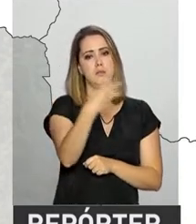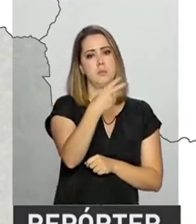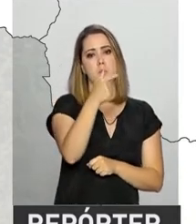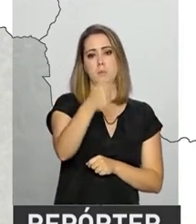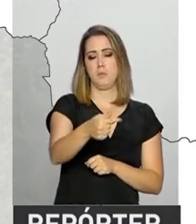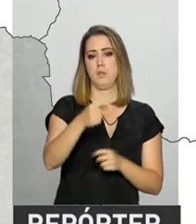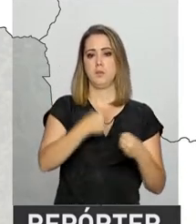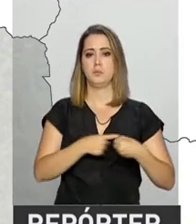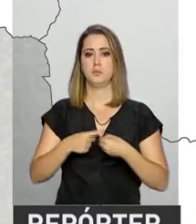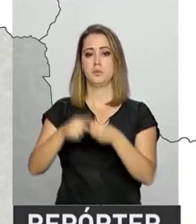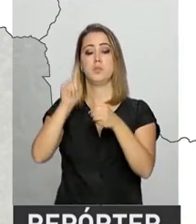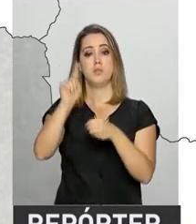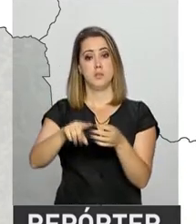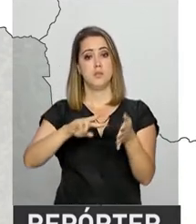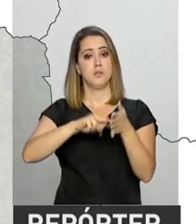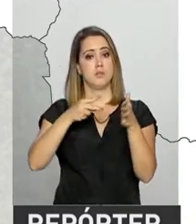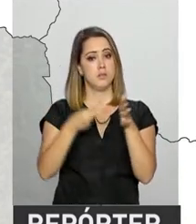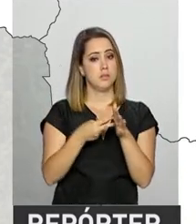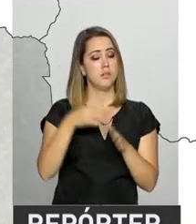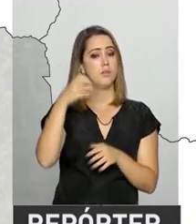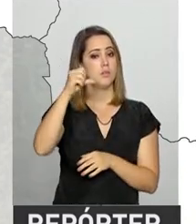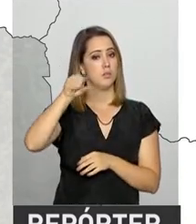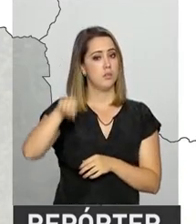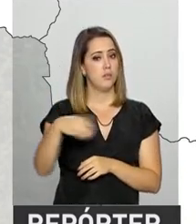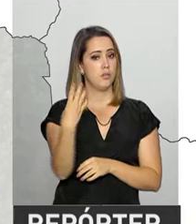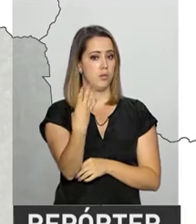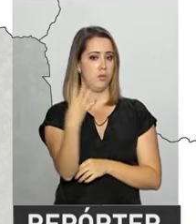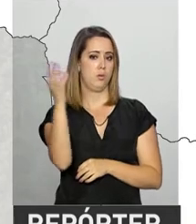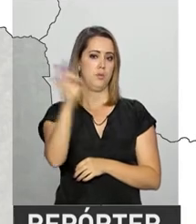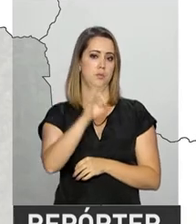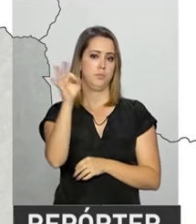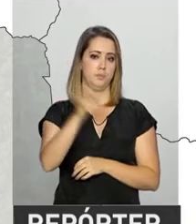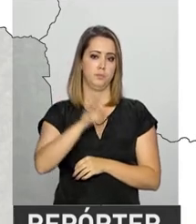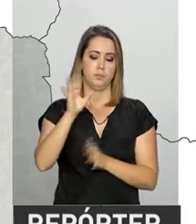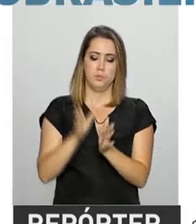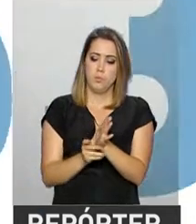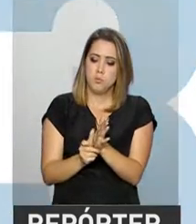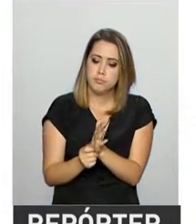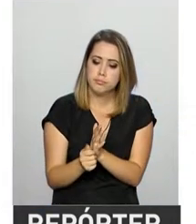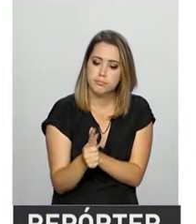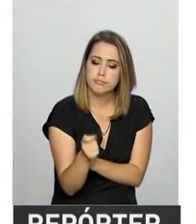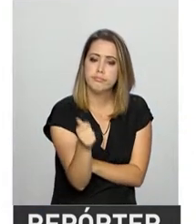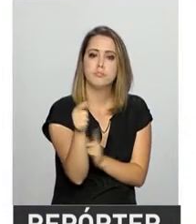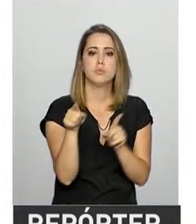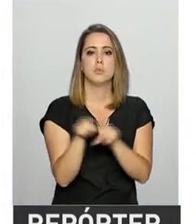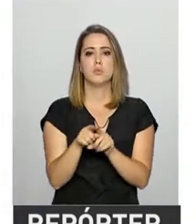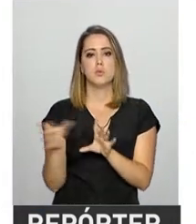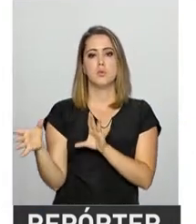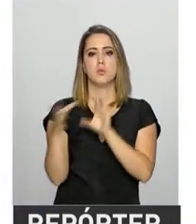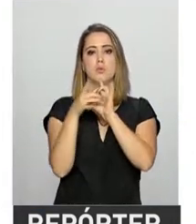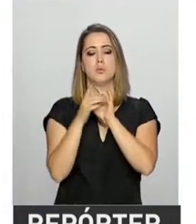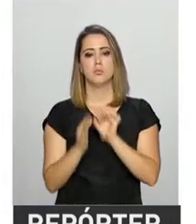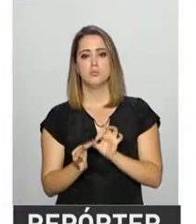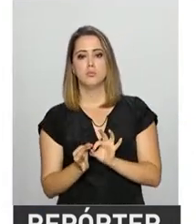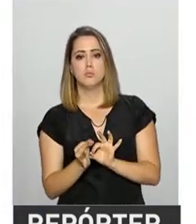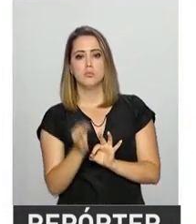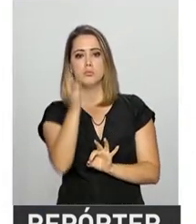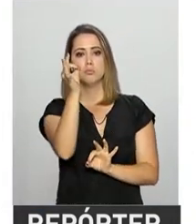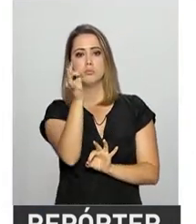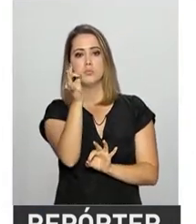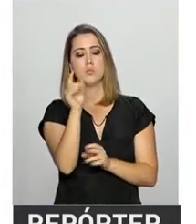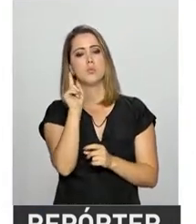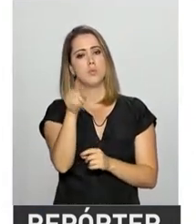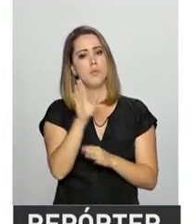9,4 por cento da safra de grãos 2014 2015 a interligação vai beneficiar diretamente